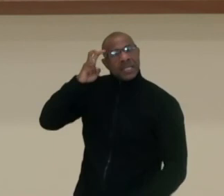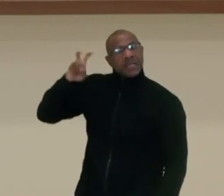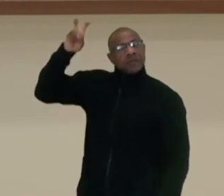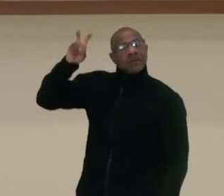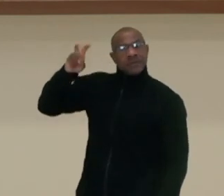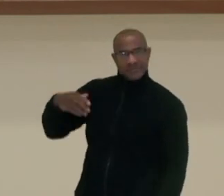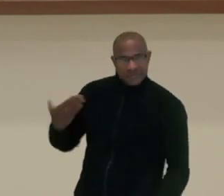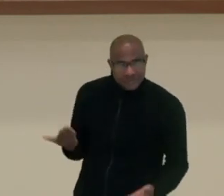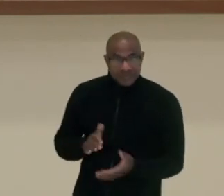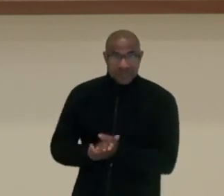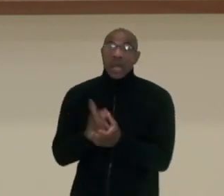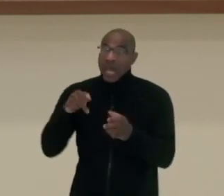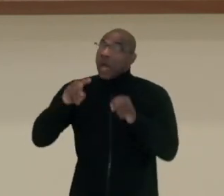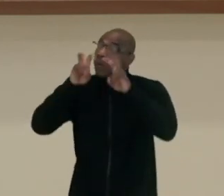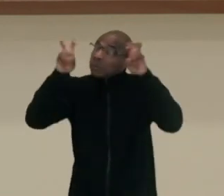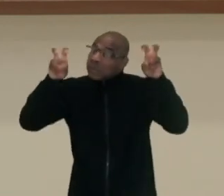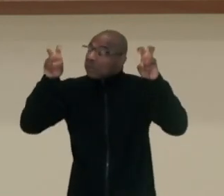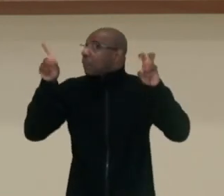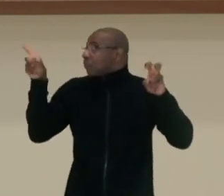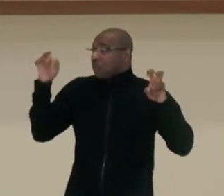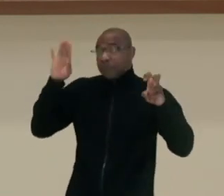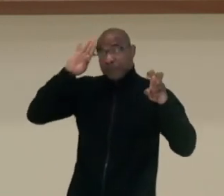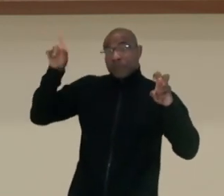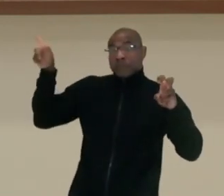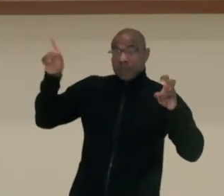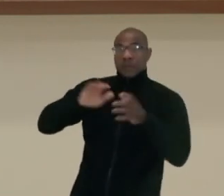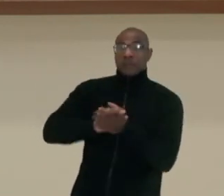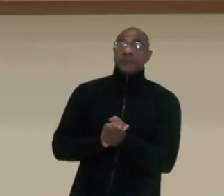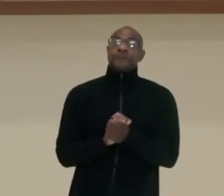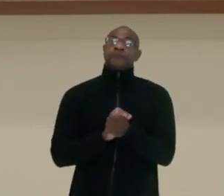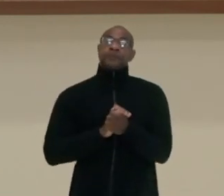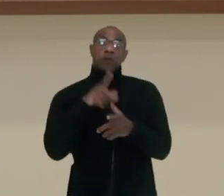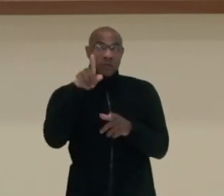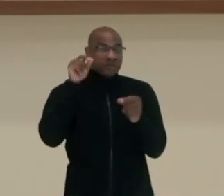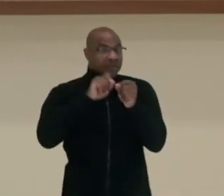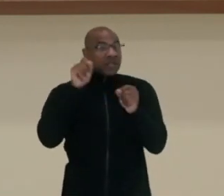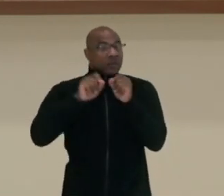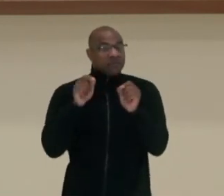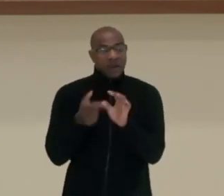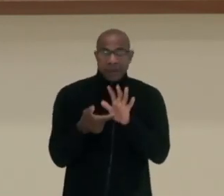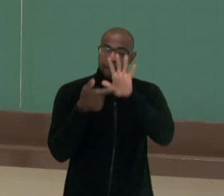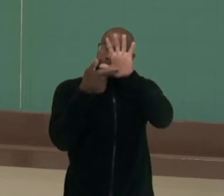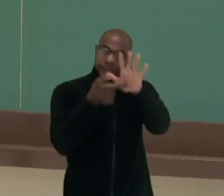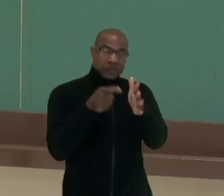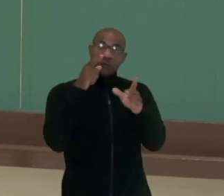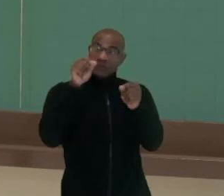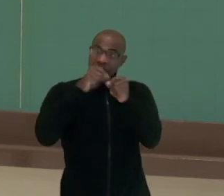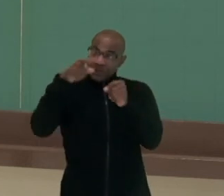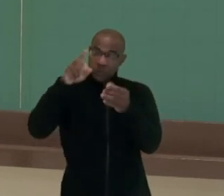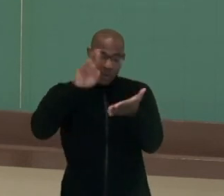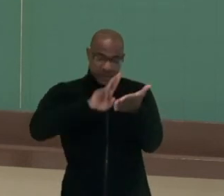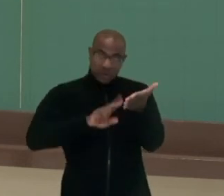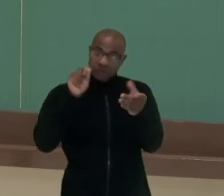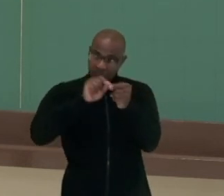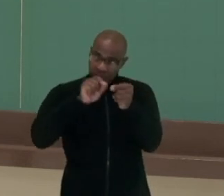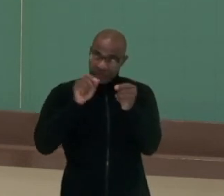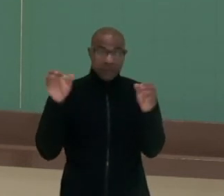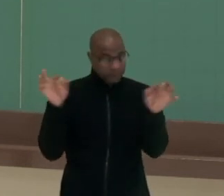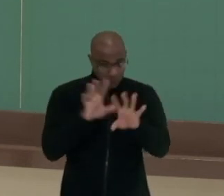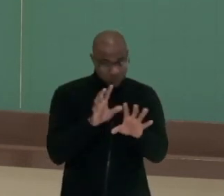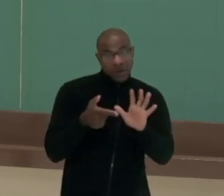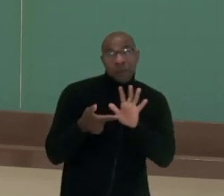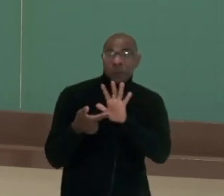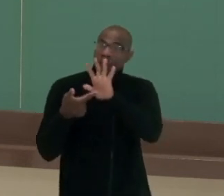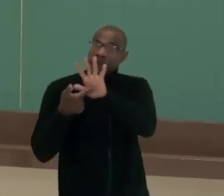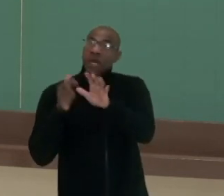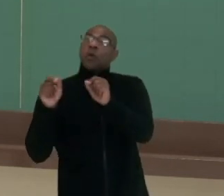da realização, então, dessa proposta, o que você vai fazer? Você vai apresentar a redação ao seu professor, tá?